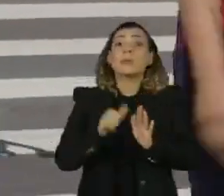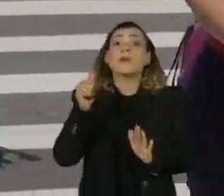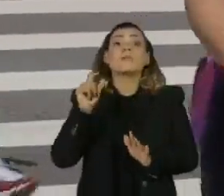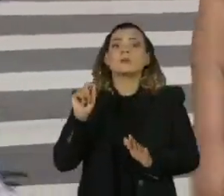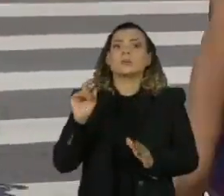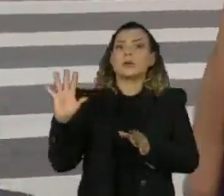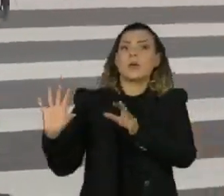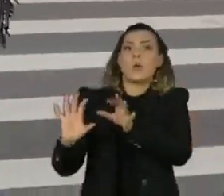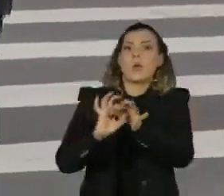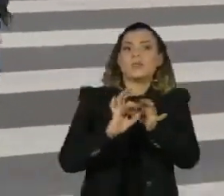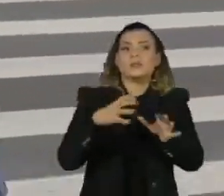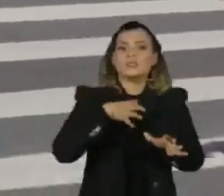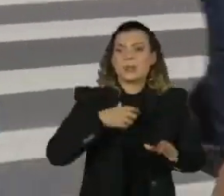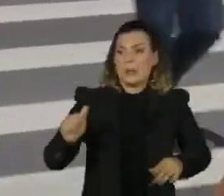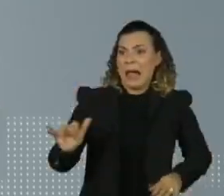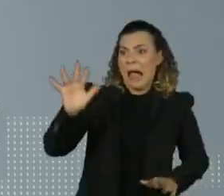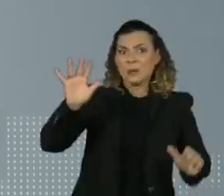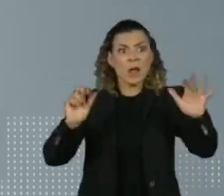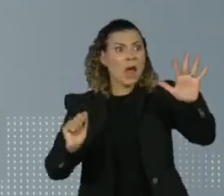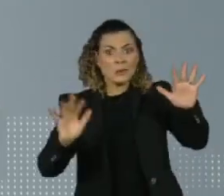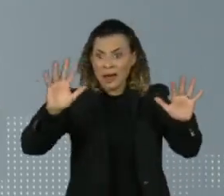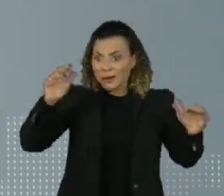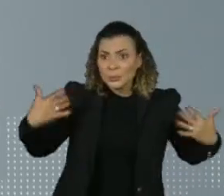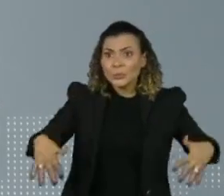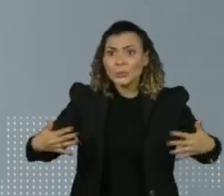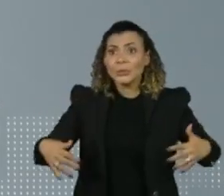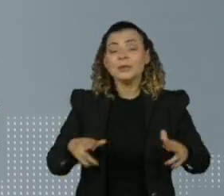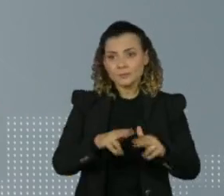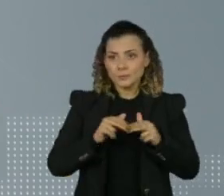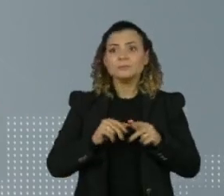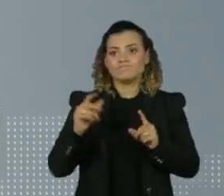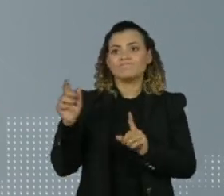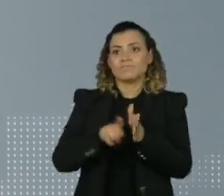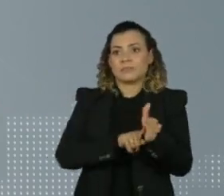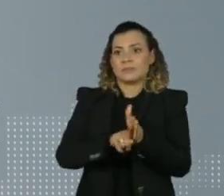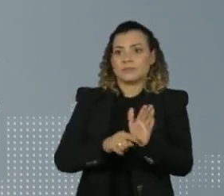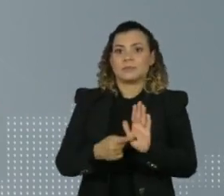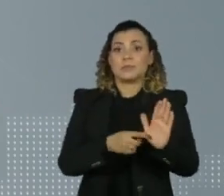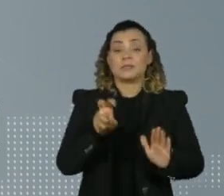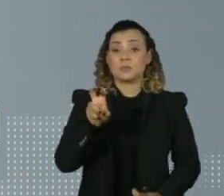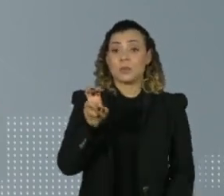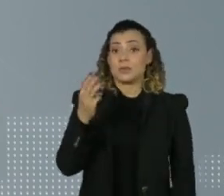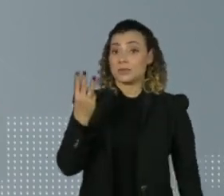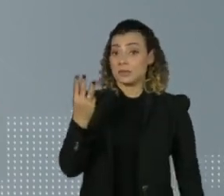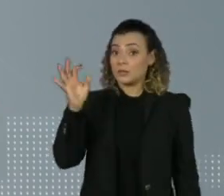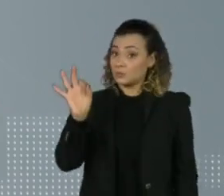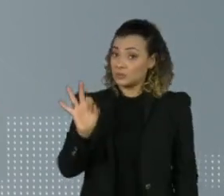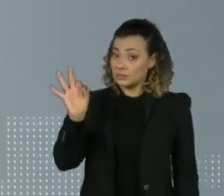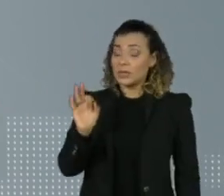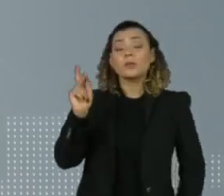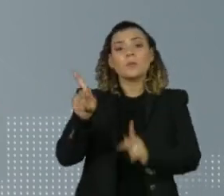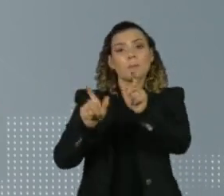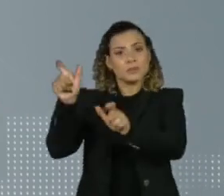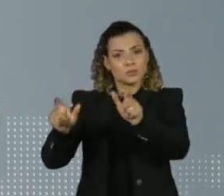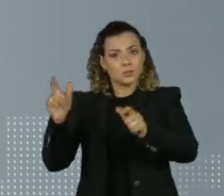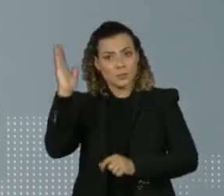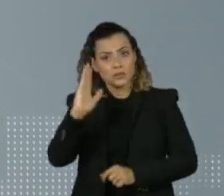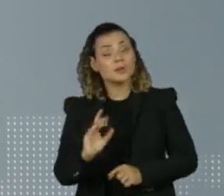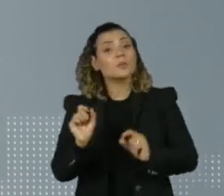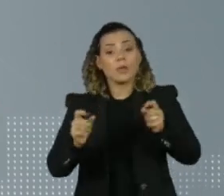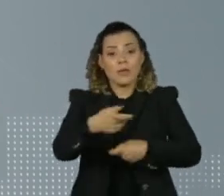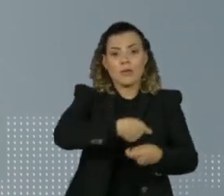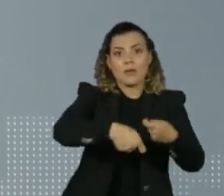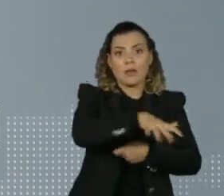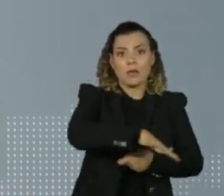primeira vez um contexto de disparada de preços o levantamento também mostrou que 53 por cento dos brasileiros consideram que a